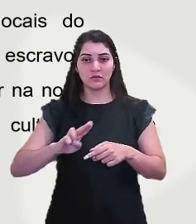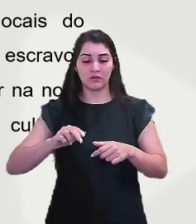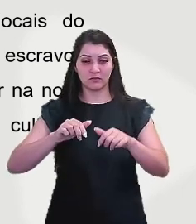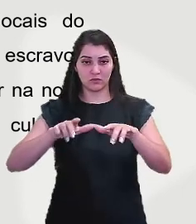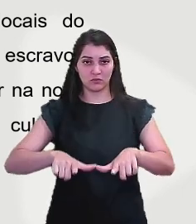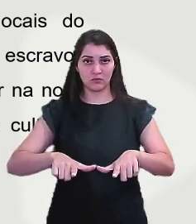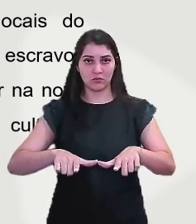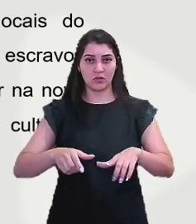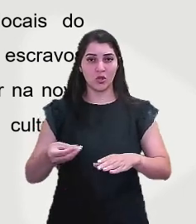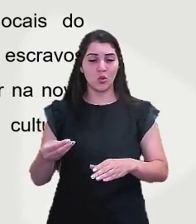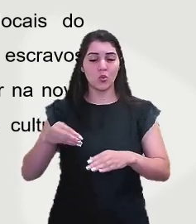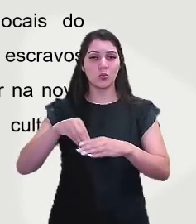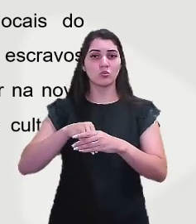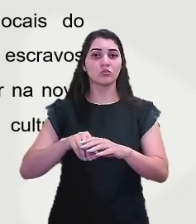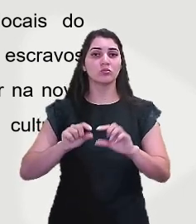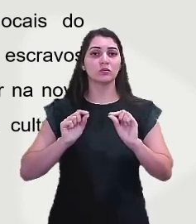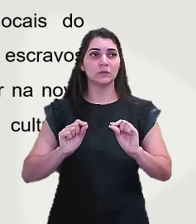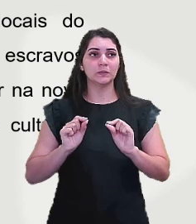para guardar